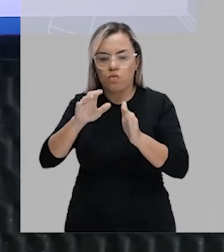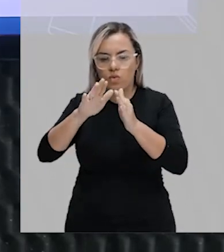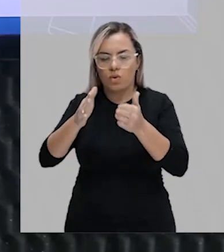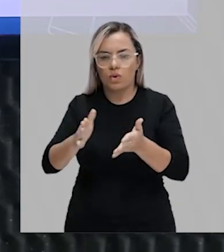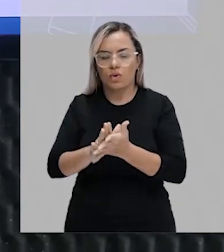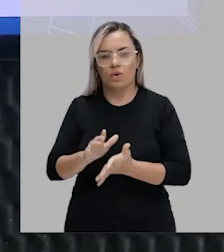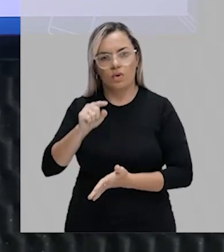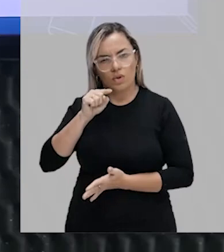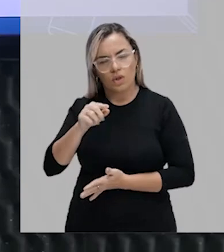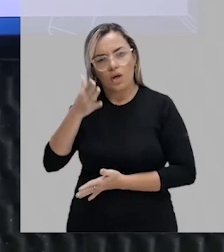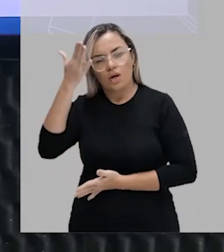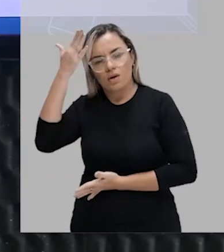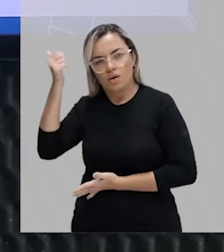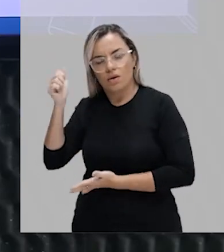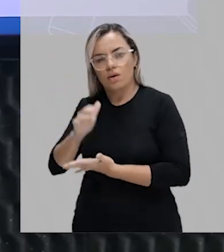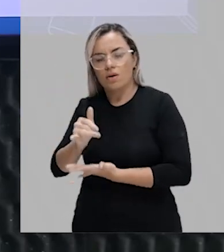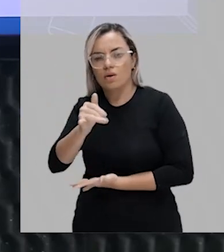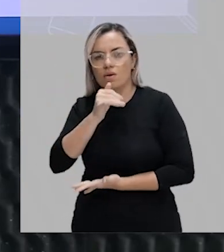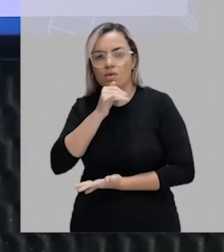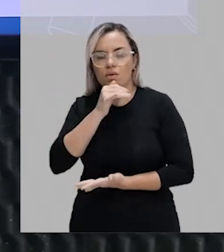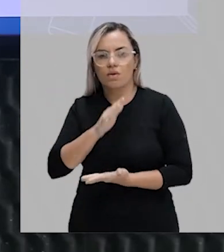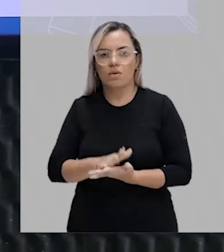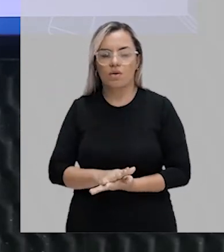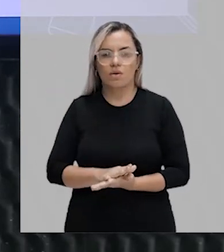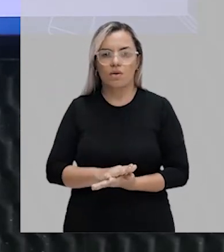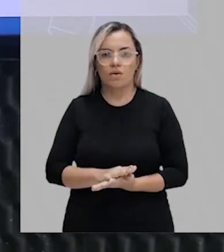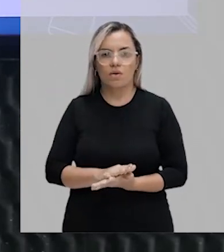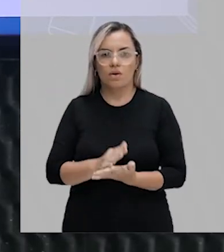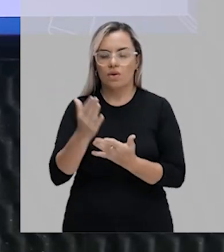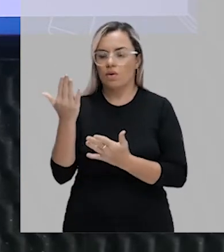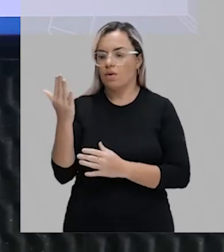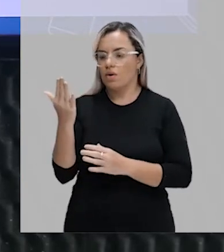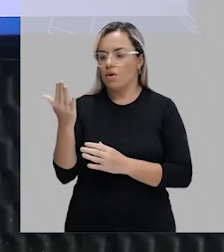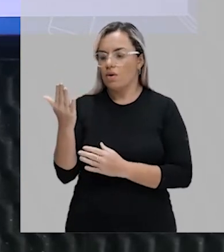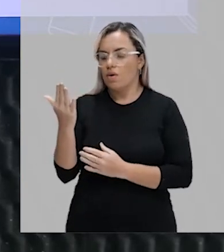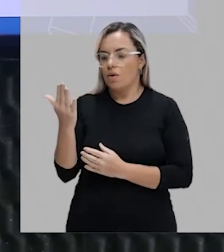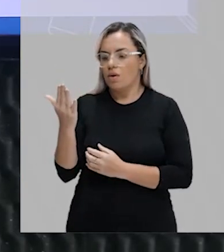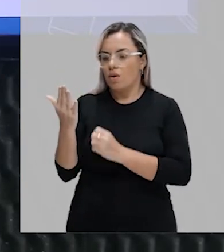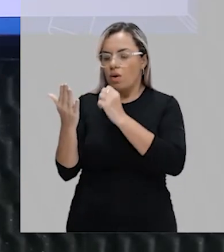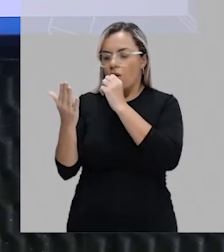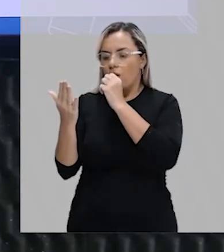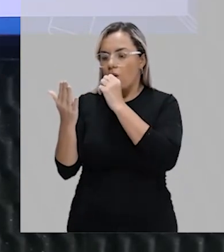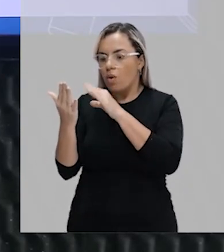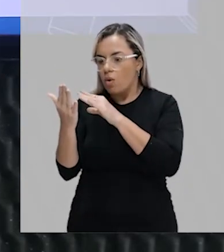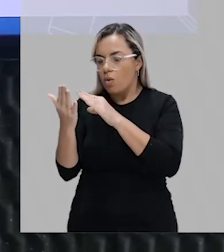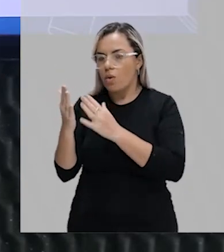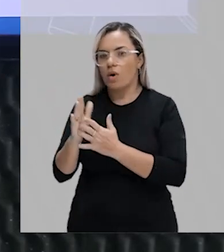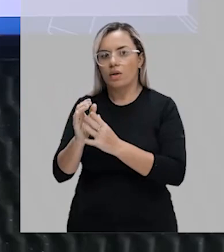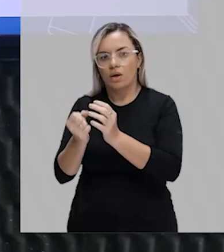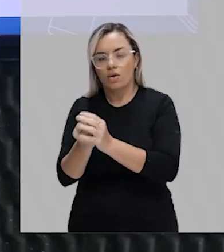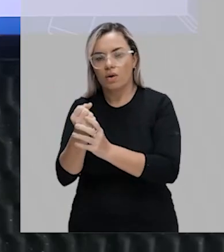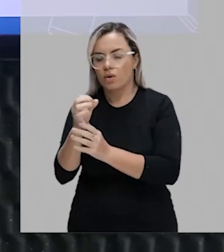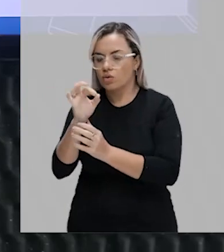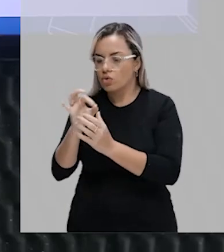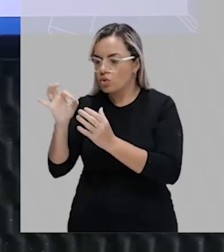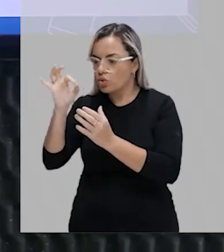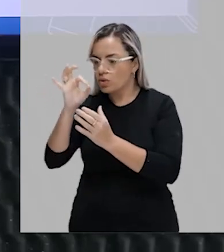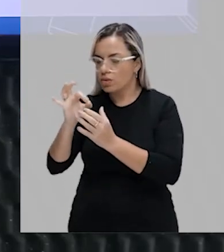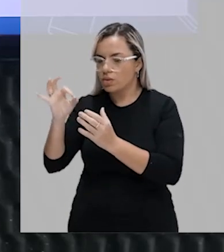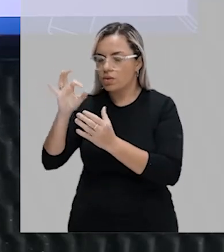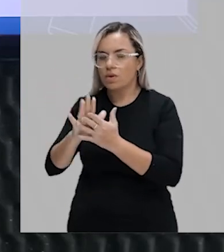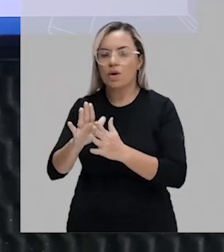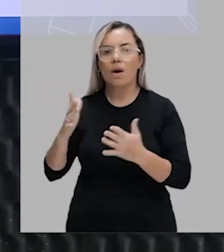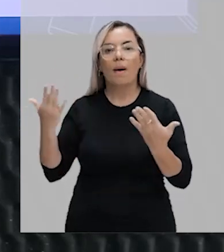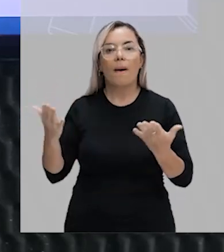quando você, por exemplo, sopra no espelho, forma gotículas, não é isso? Então imagina, por que está se